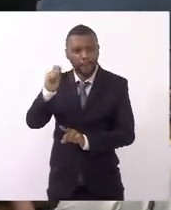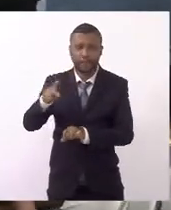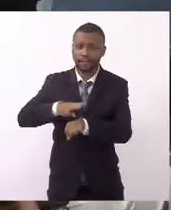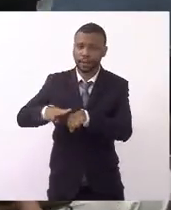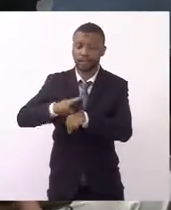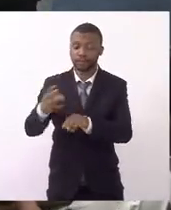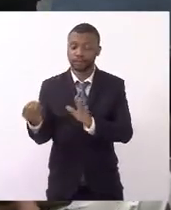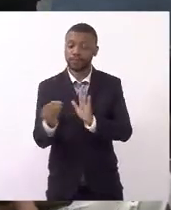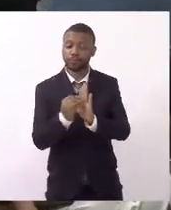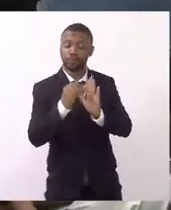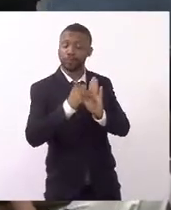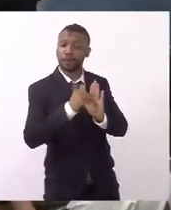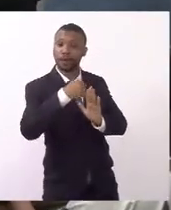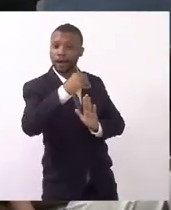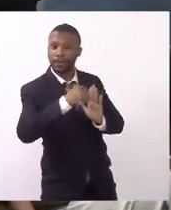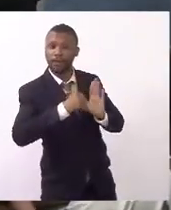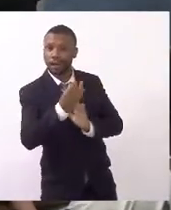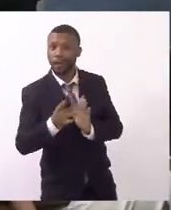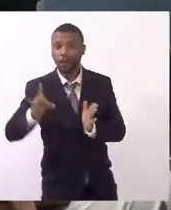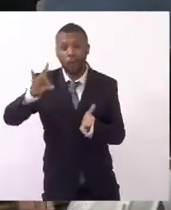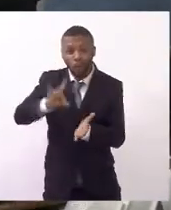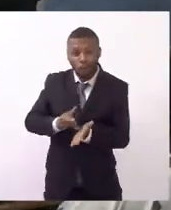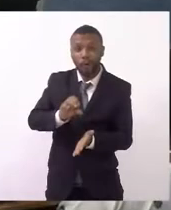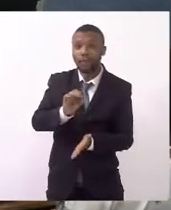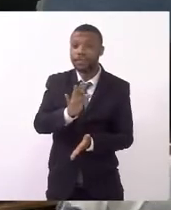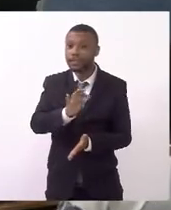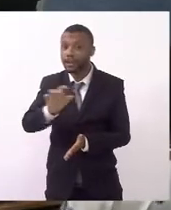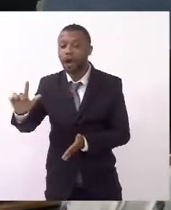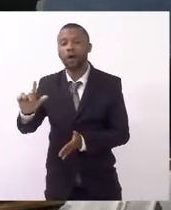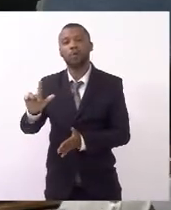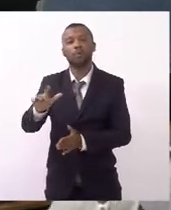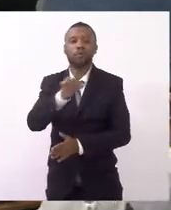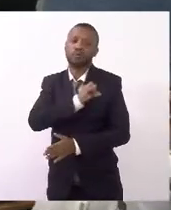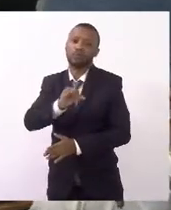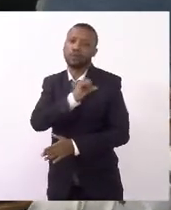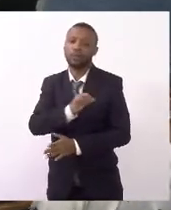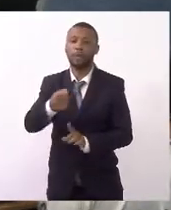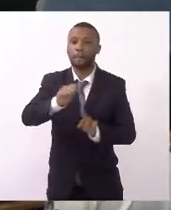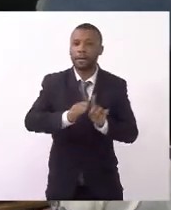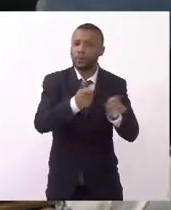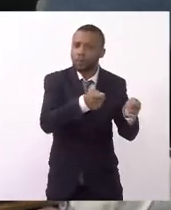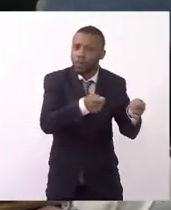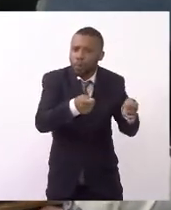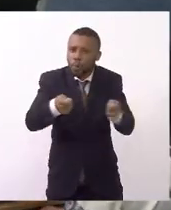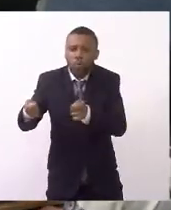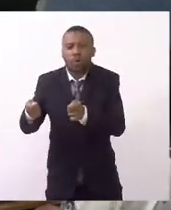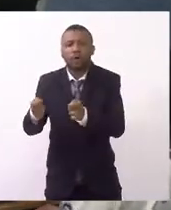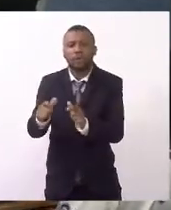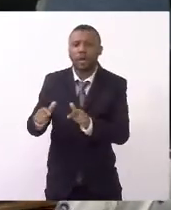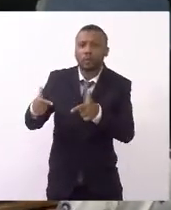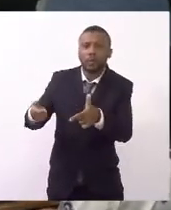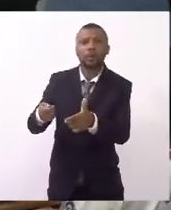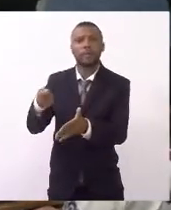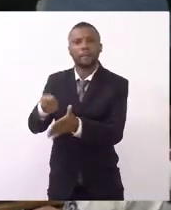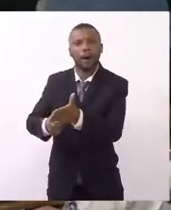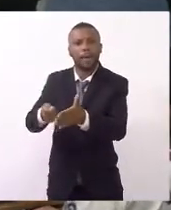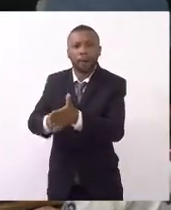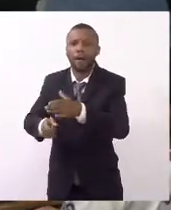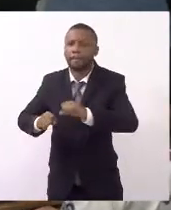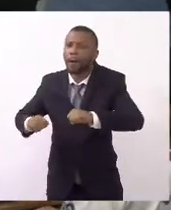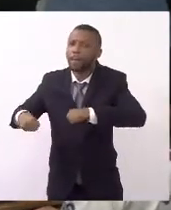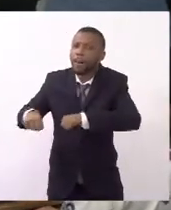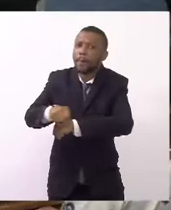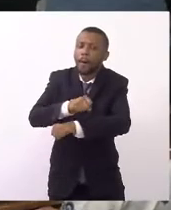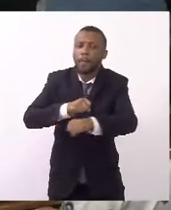do Rio de Janeiro um mês inteiro de ações de combate prevenção e conscientização